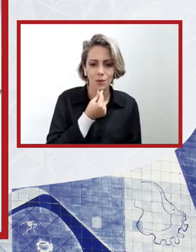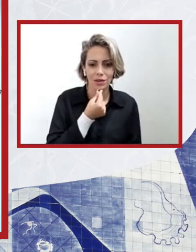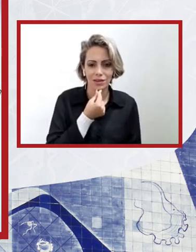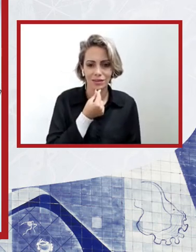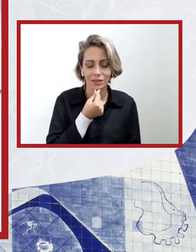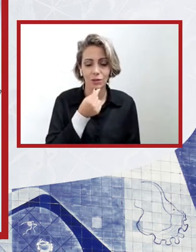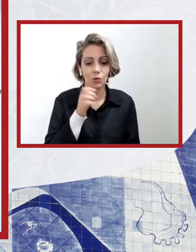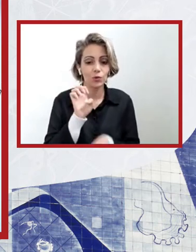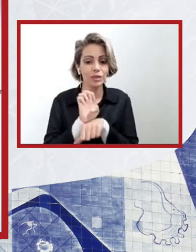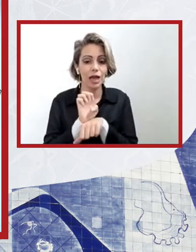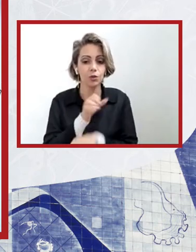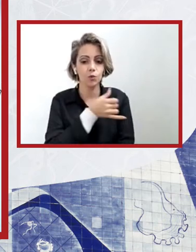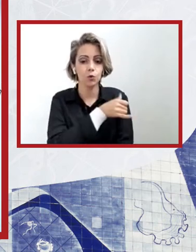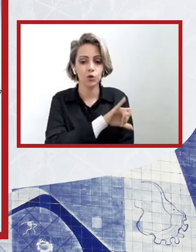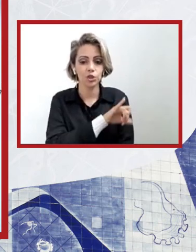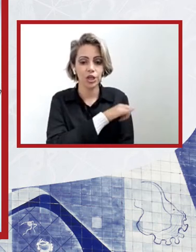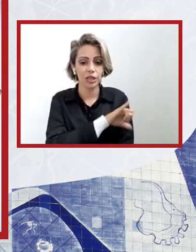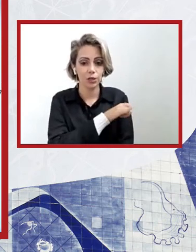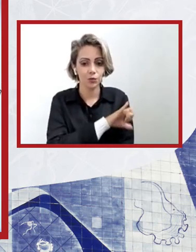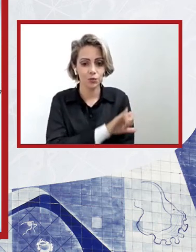Janeiro.